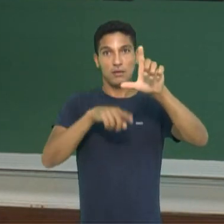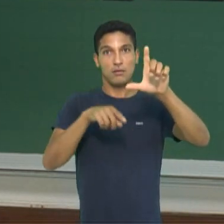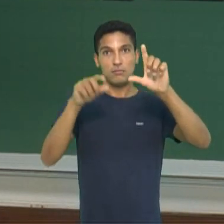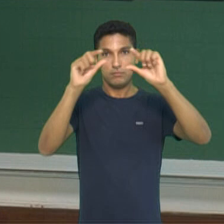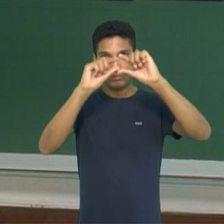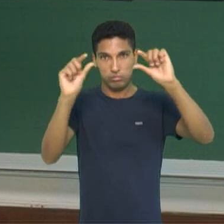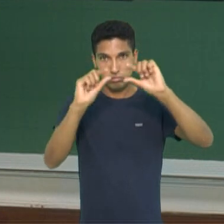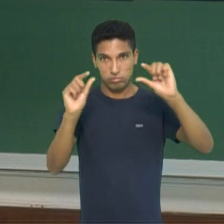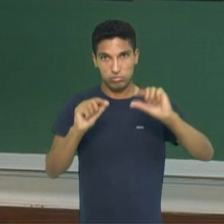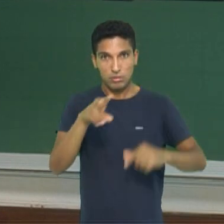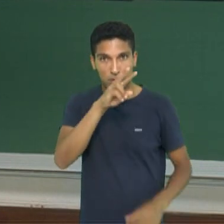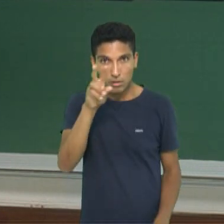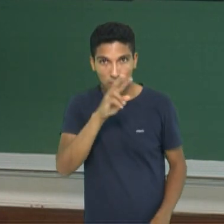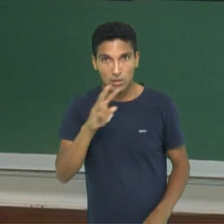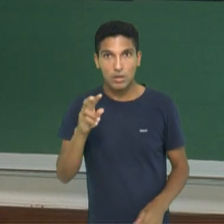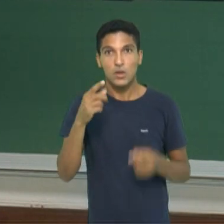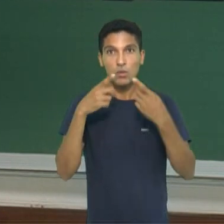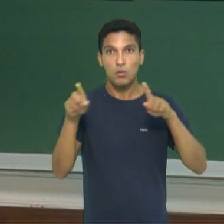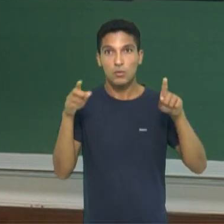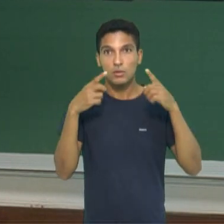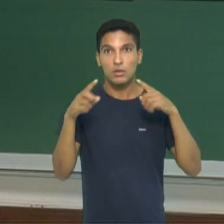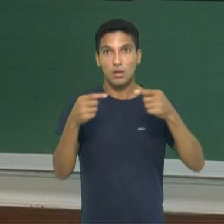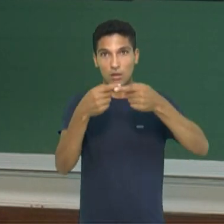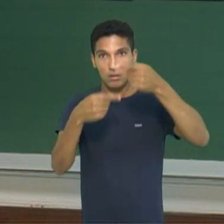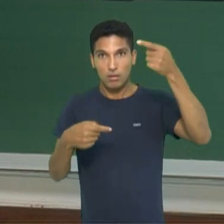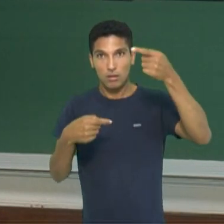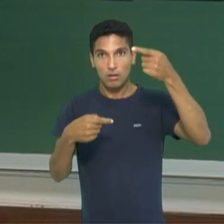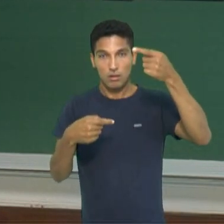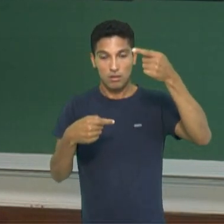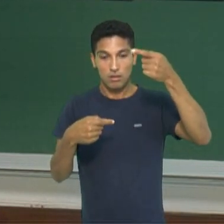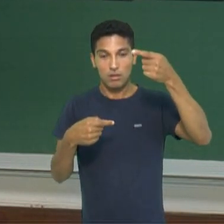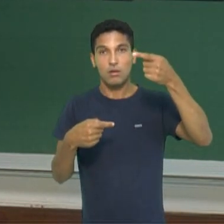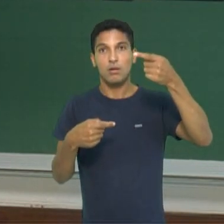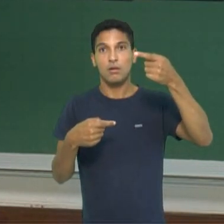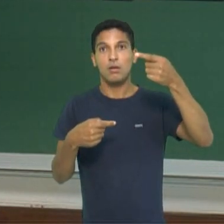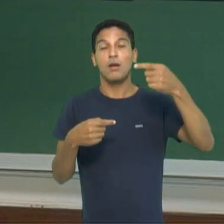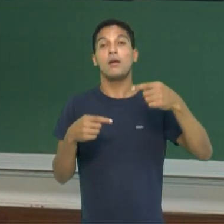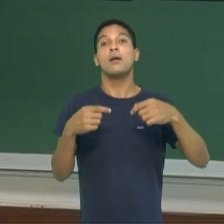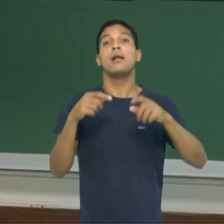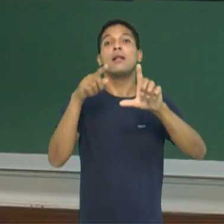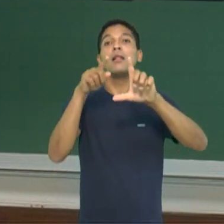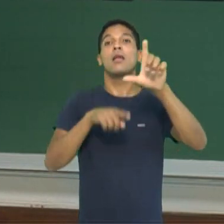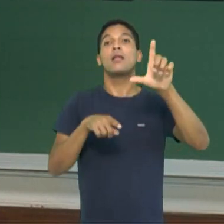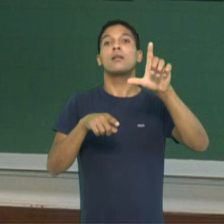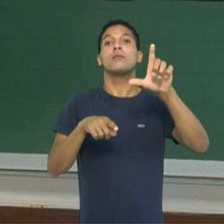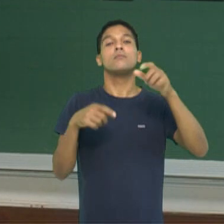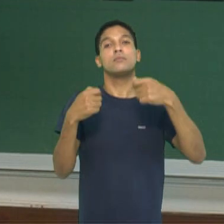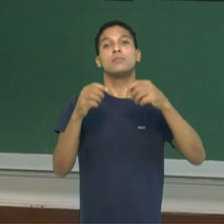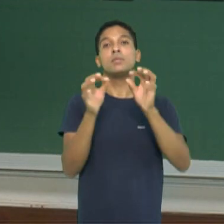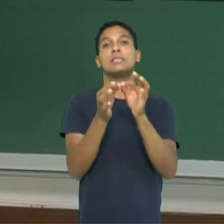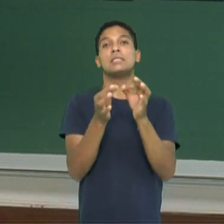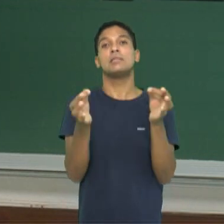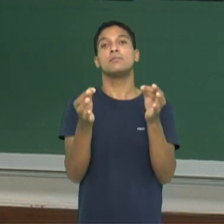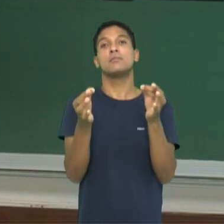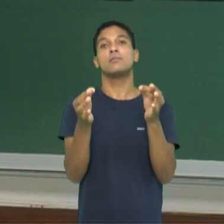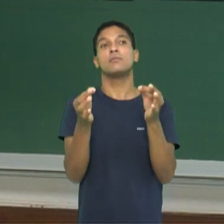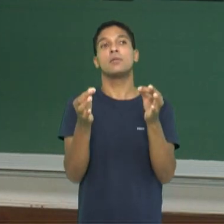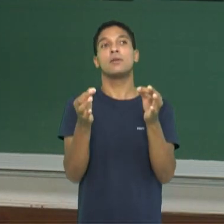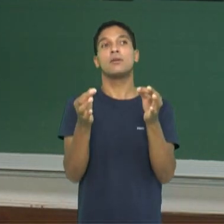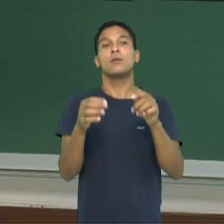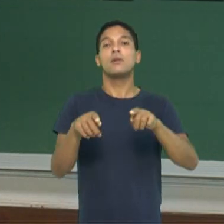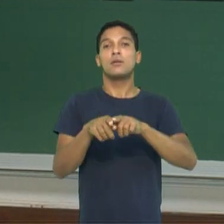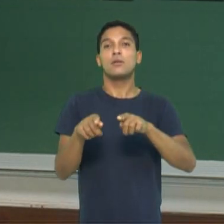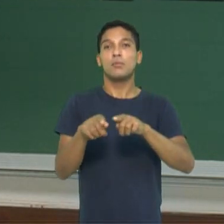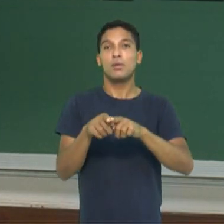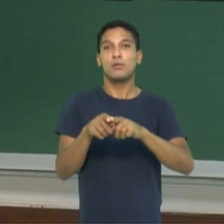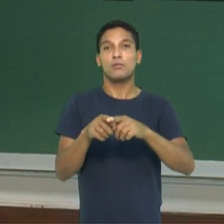causar incômodo. Ela precisa ter, muitas vezes, refrões contagiantes, aqueles refrões que ficam na cabeça, e uma